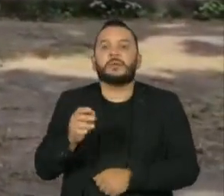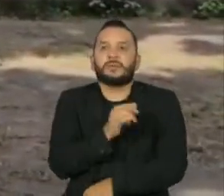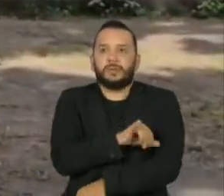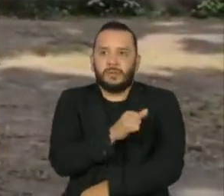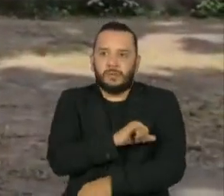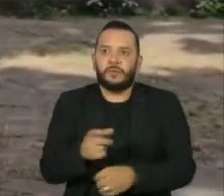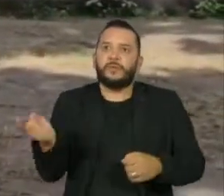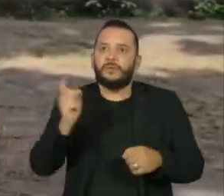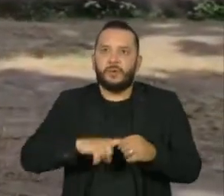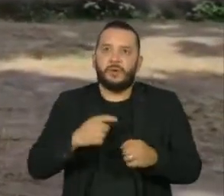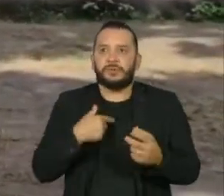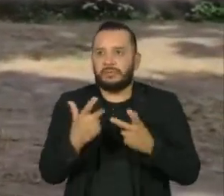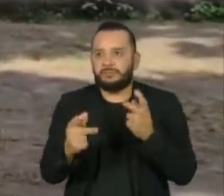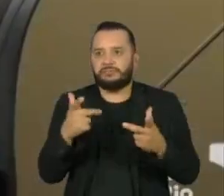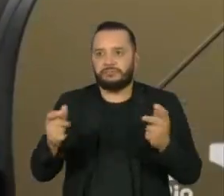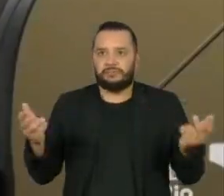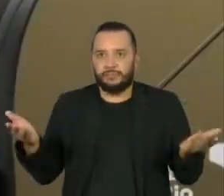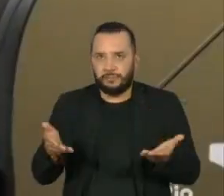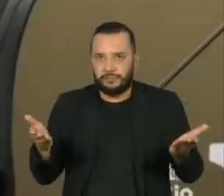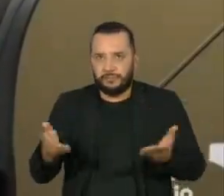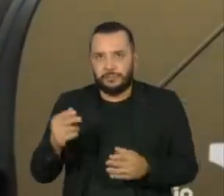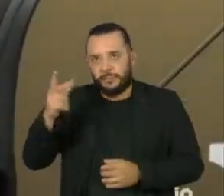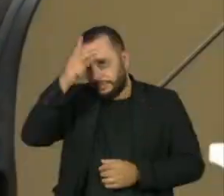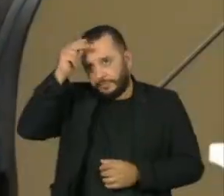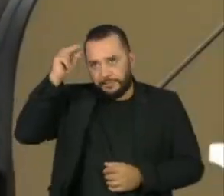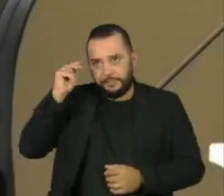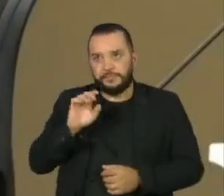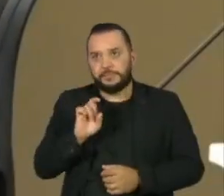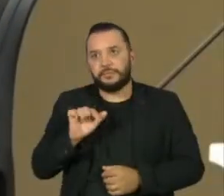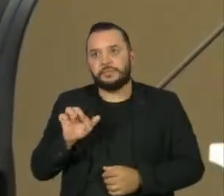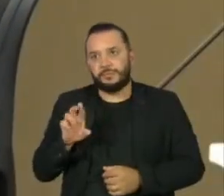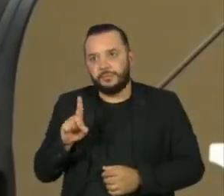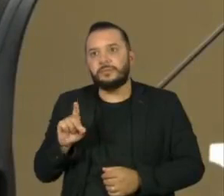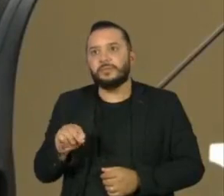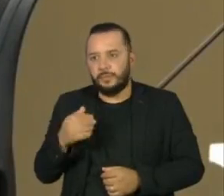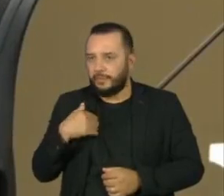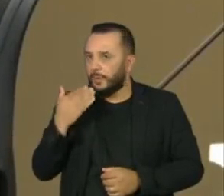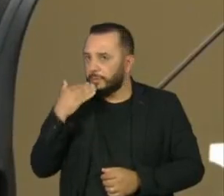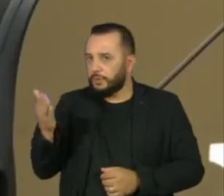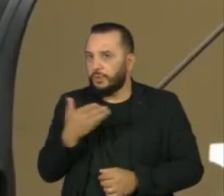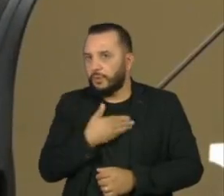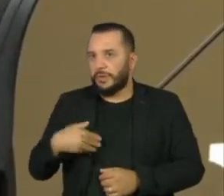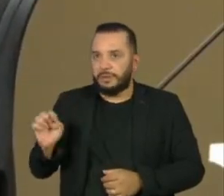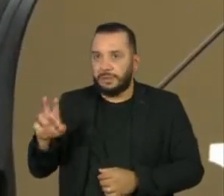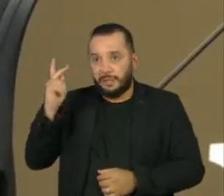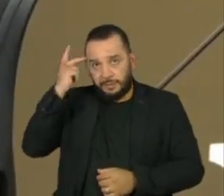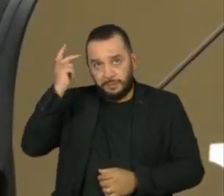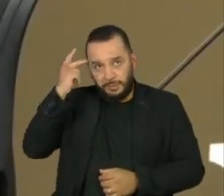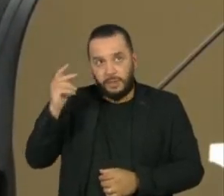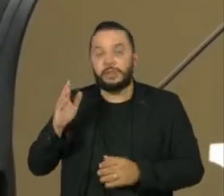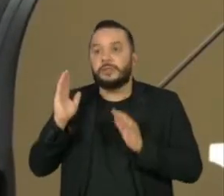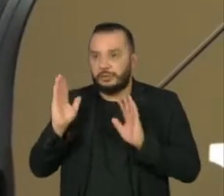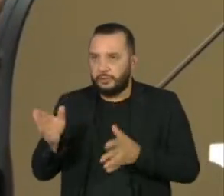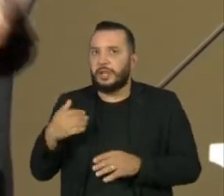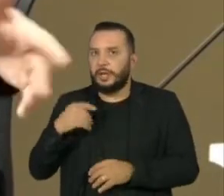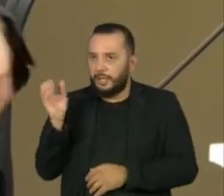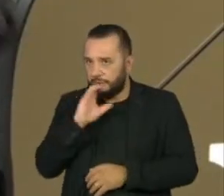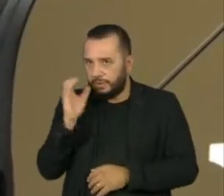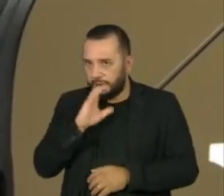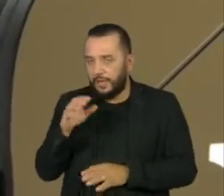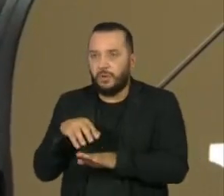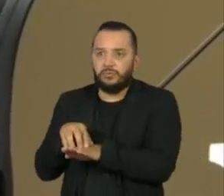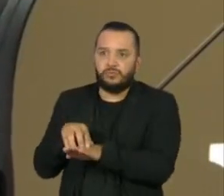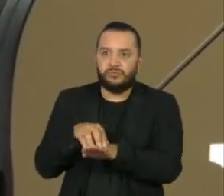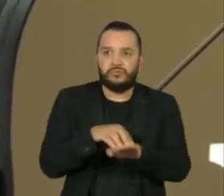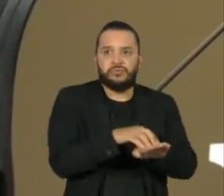Fluminense e retoma a vacinação hoje o prefeito Eduardo Paes solicitou ajuda ao governo de São Paulo que de forma emergencial